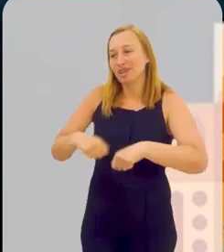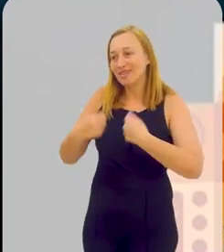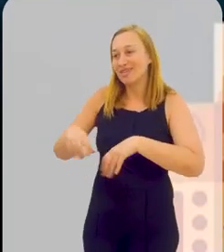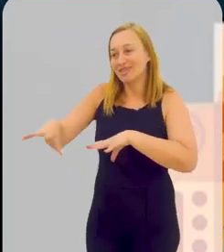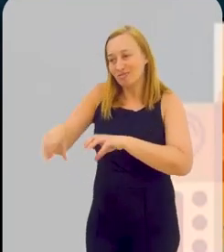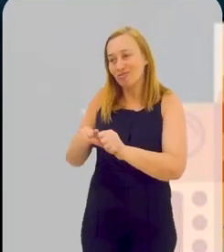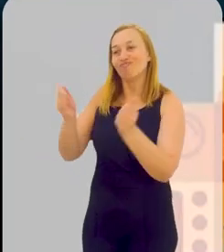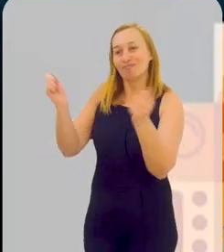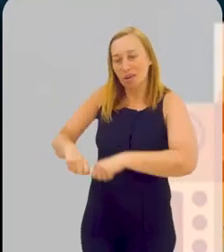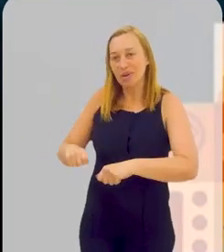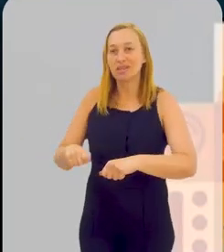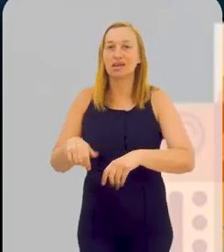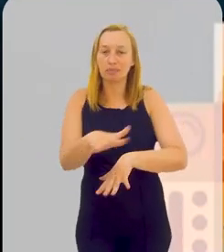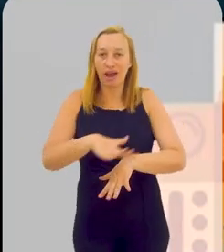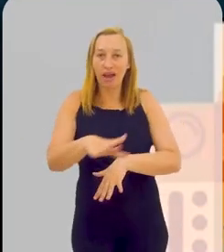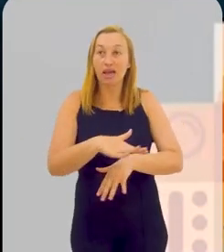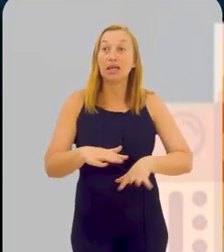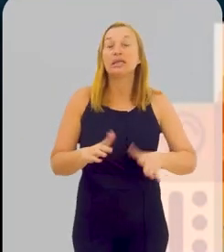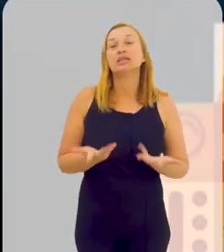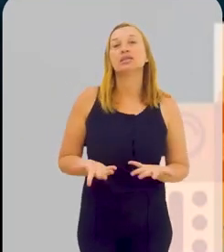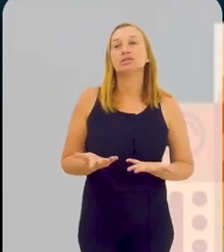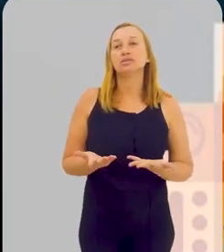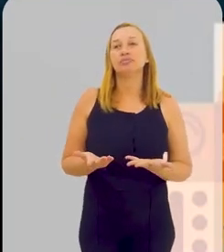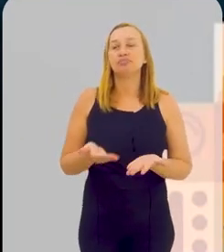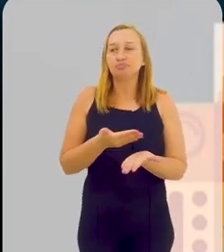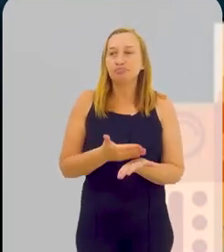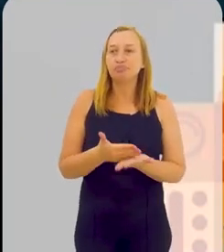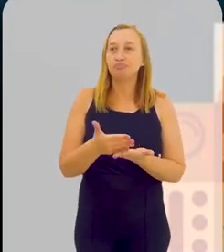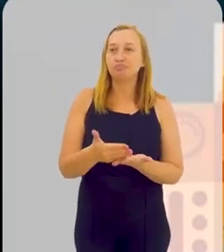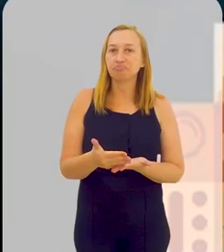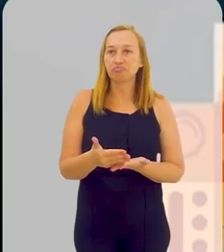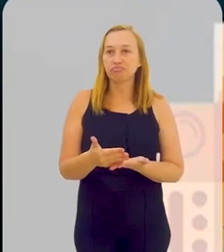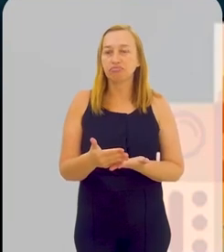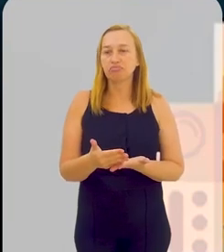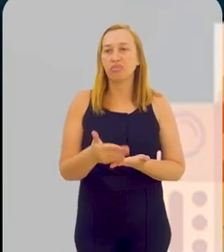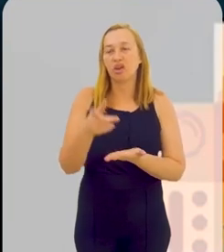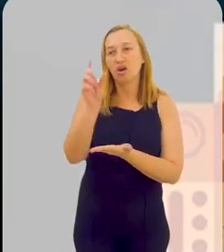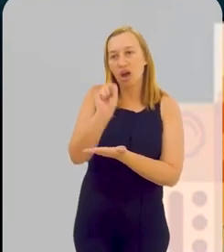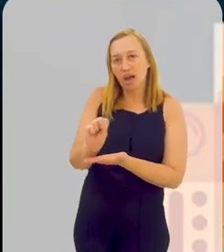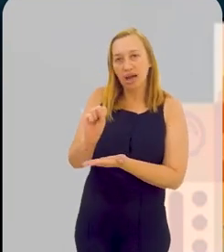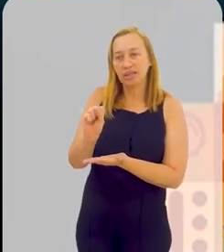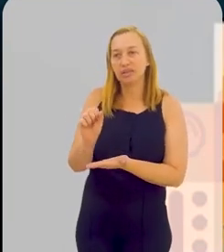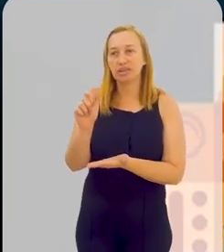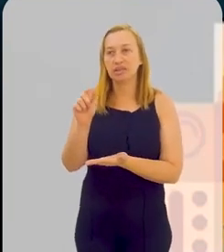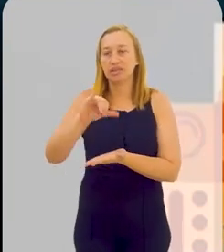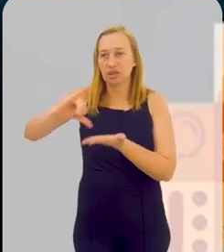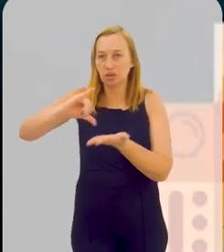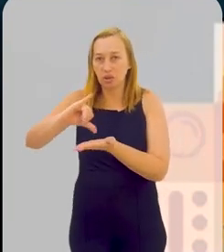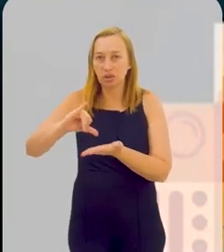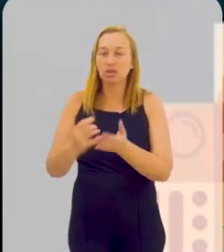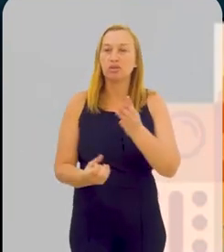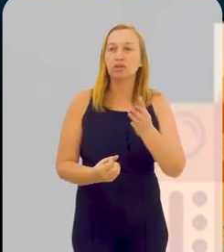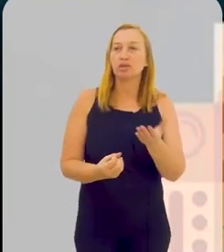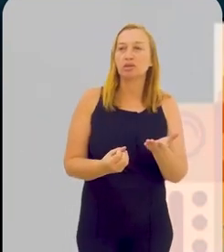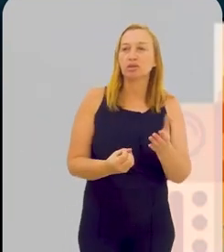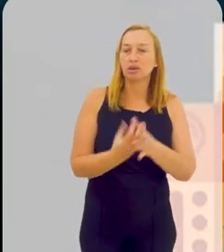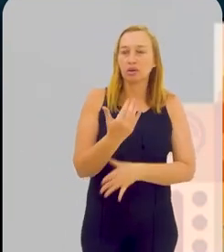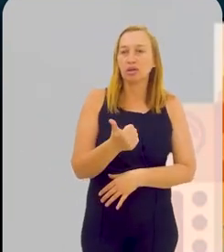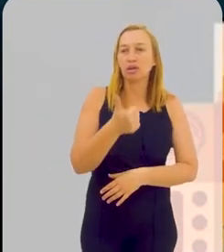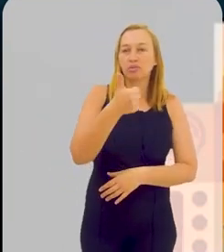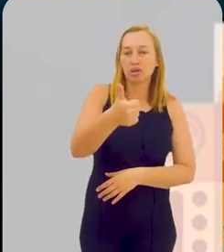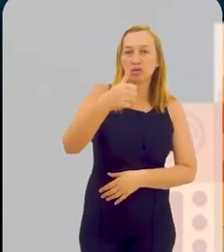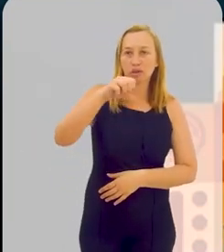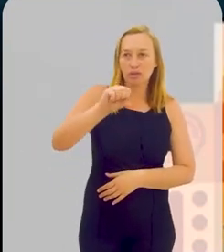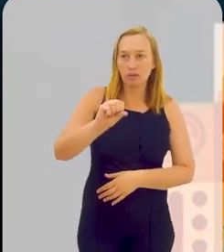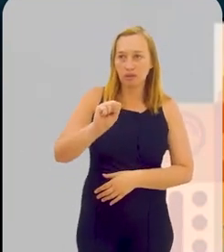também do pessoal especializado, né? E a partir da abertura do setor de óleo e gás, promovido na Constituição,